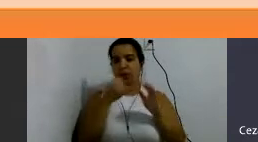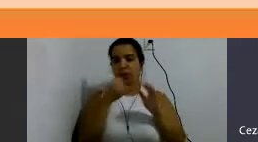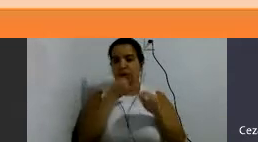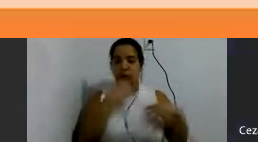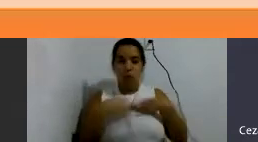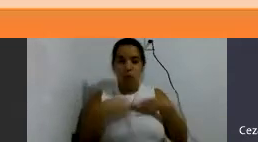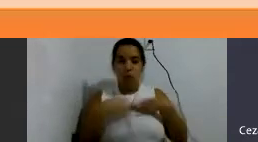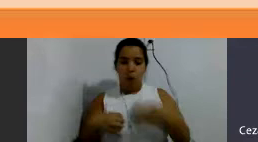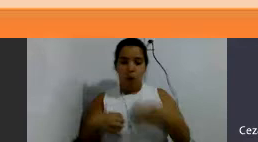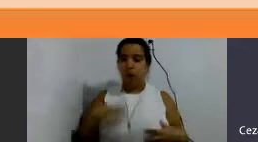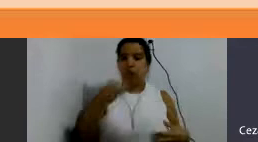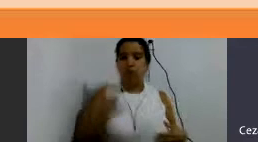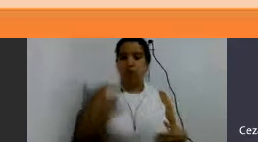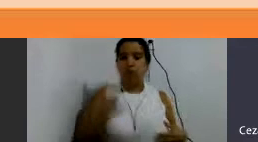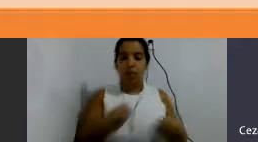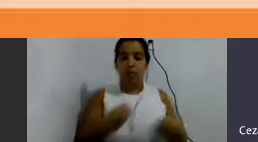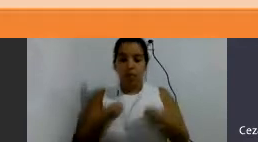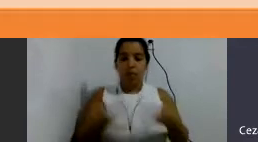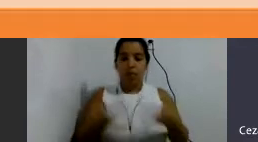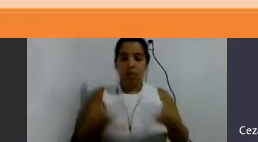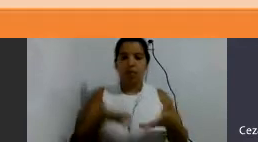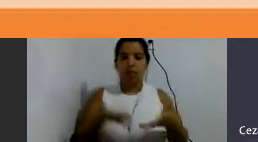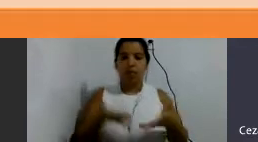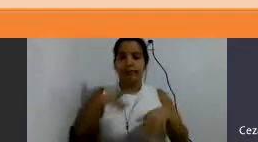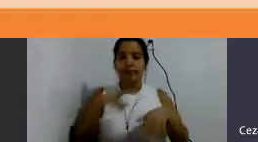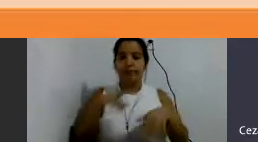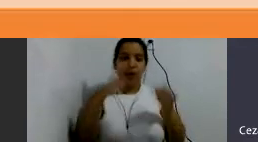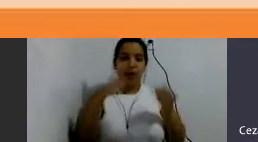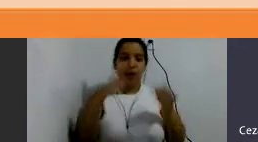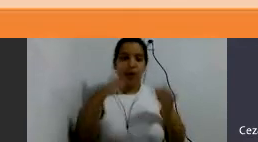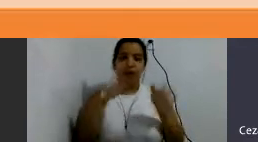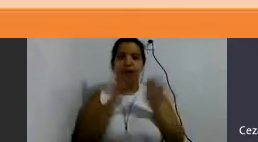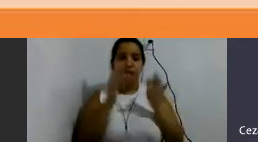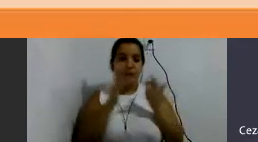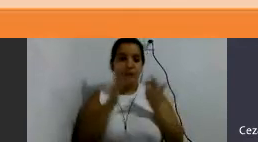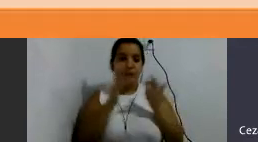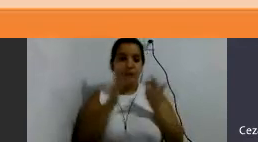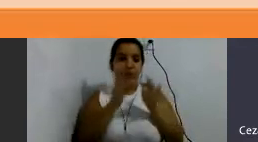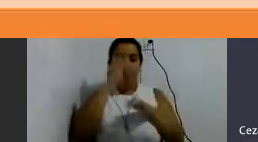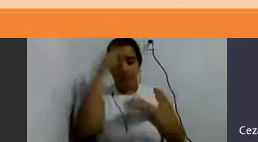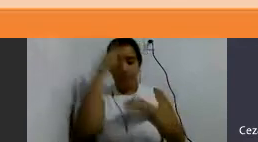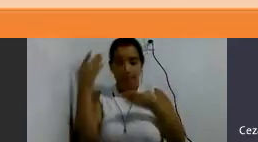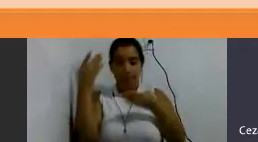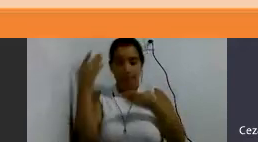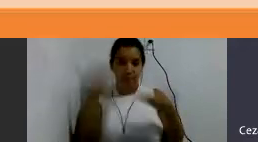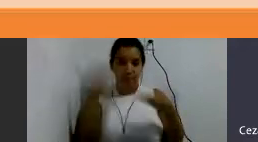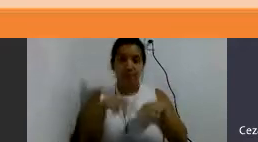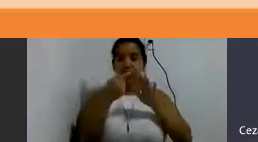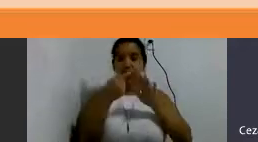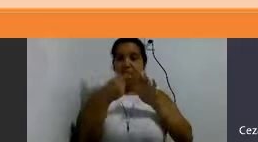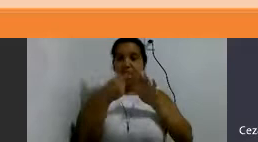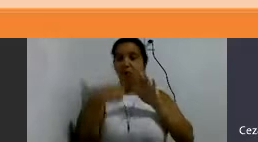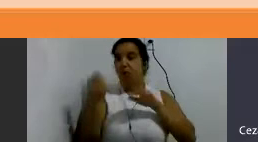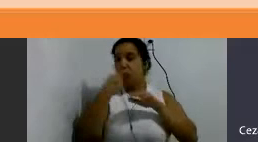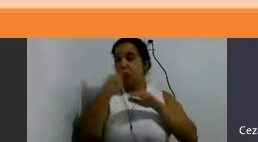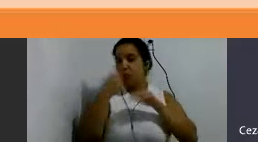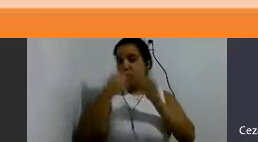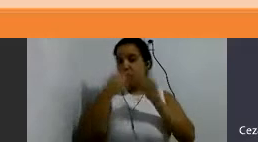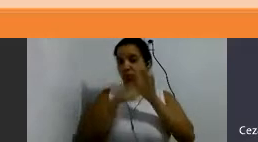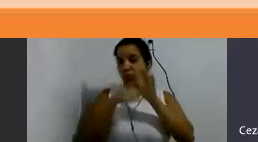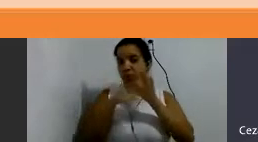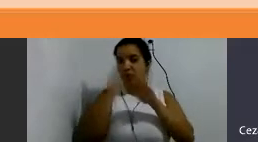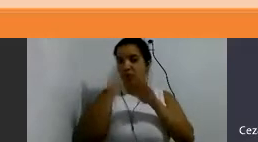órgão chagásico. Então, o paciente, ele toma um imunossupressor para não ter